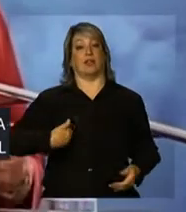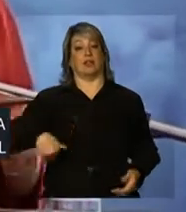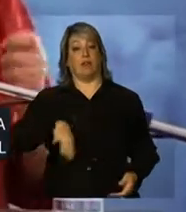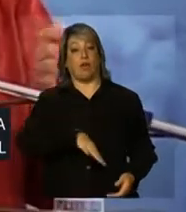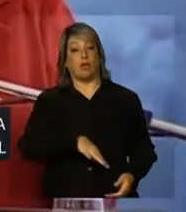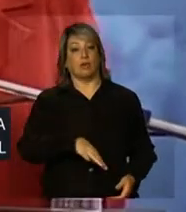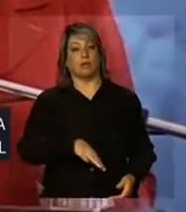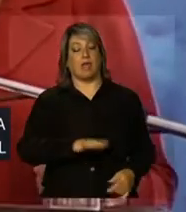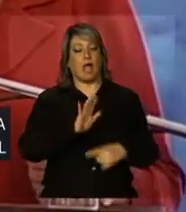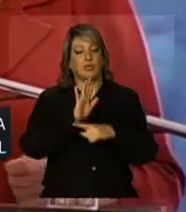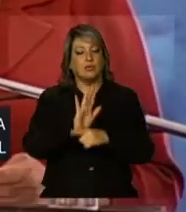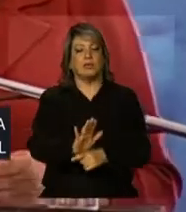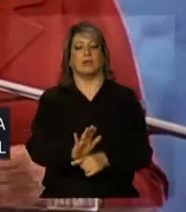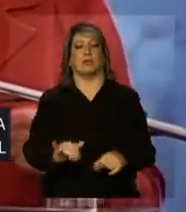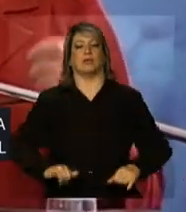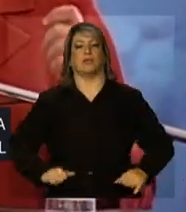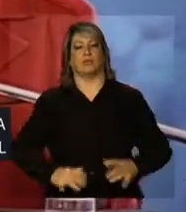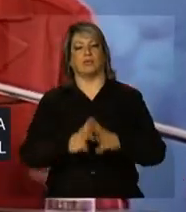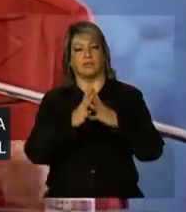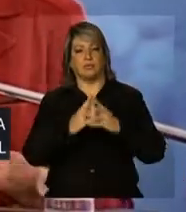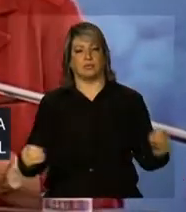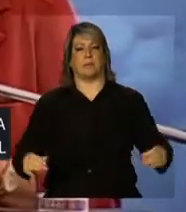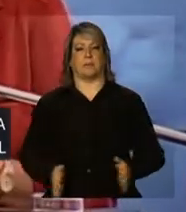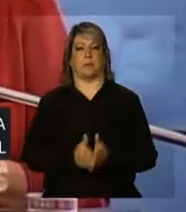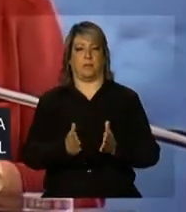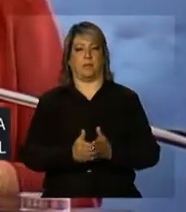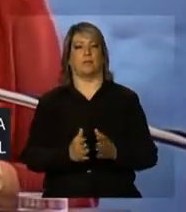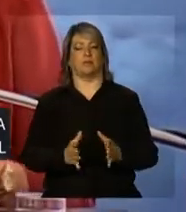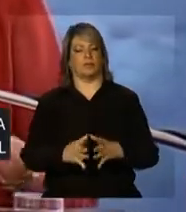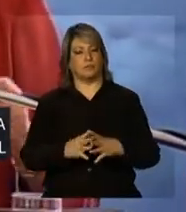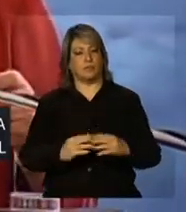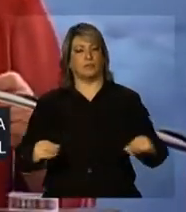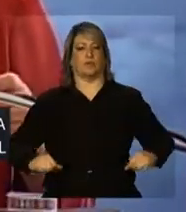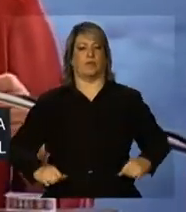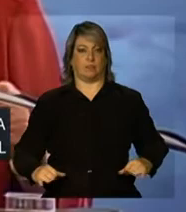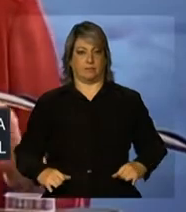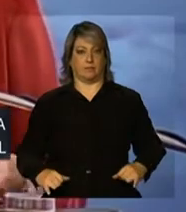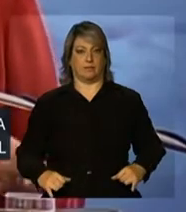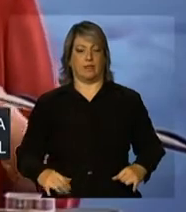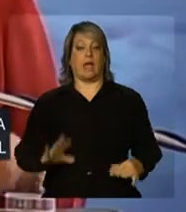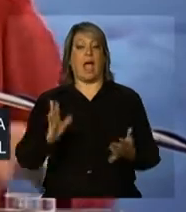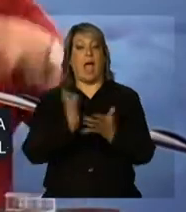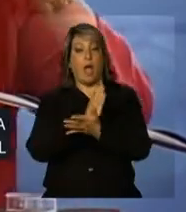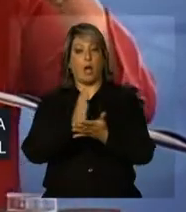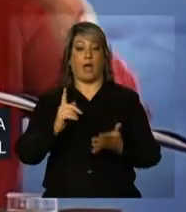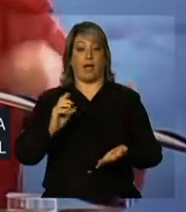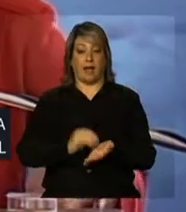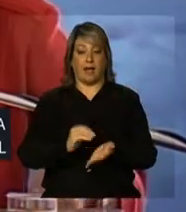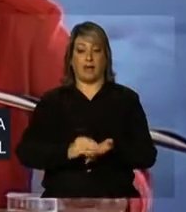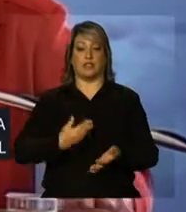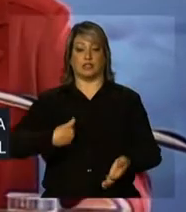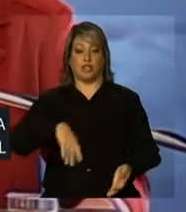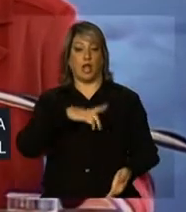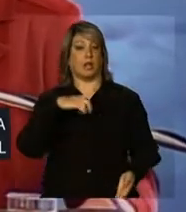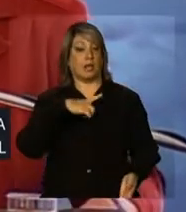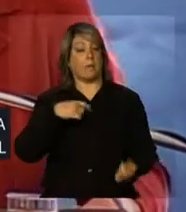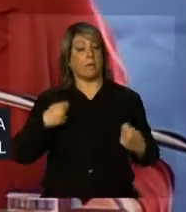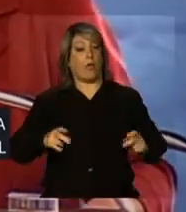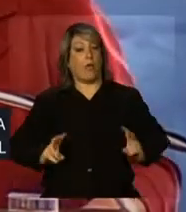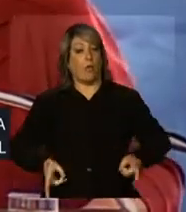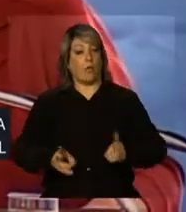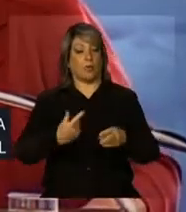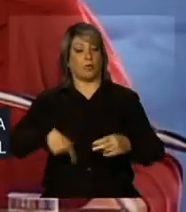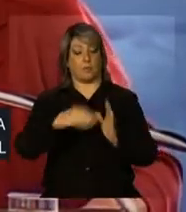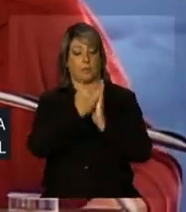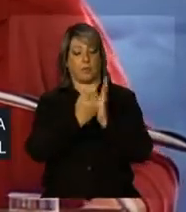nós tirarmos da pobreza e alguns ainda que nós temos o continuar o nosso programa